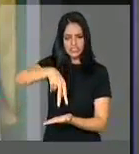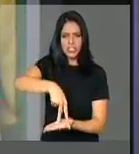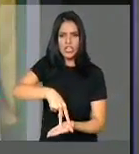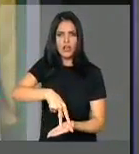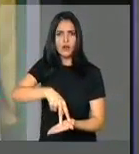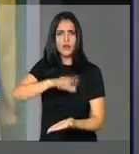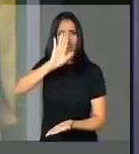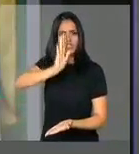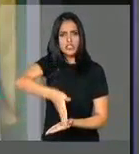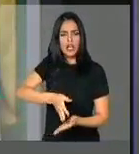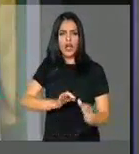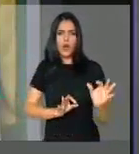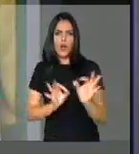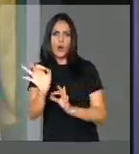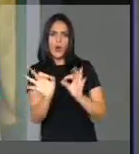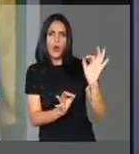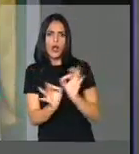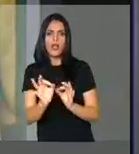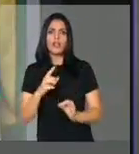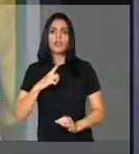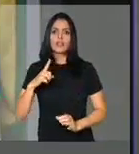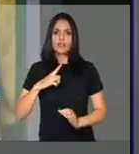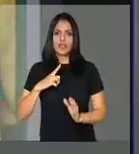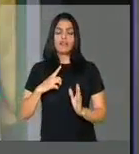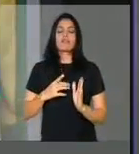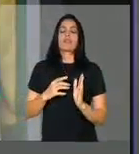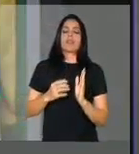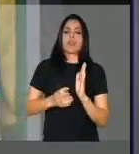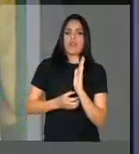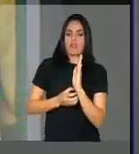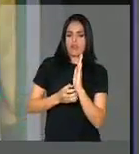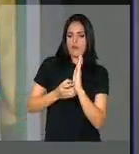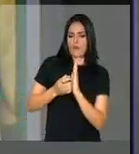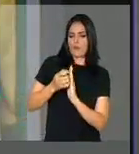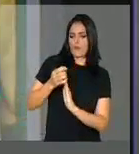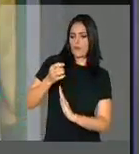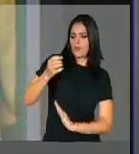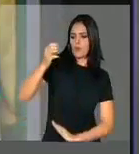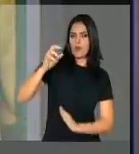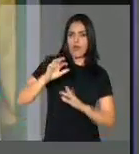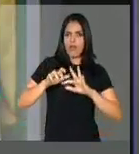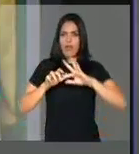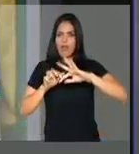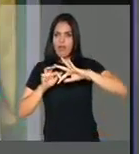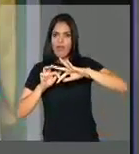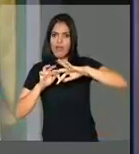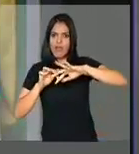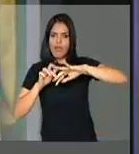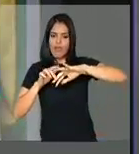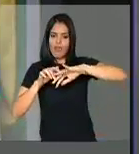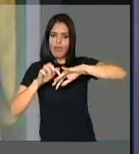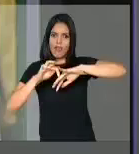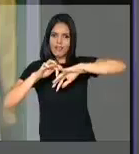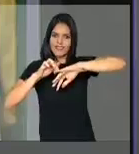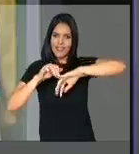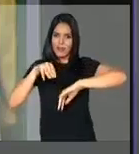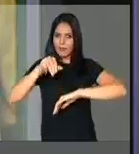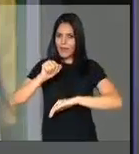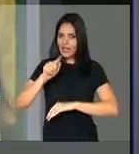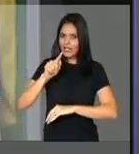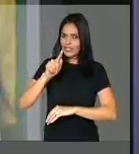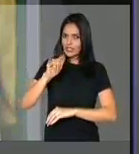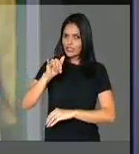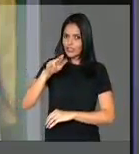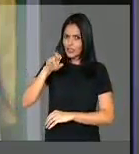e levando a Escada Bagiros, que é sobre quem eu quero falar. A Escada Bagiros, quando eu estava